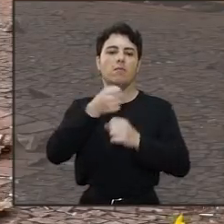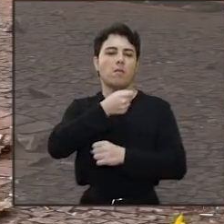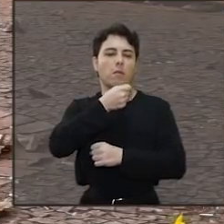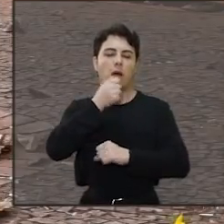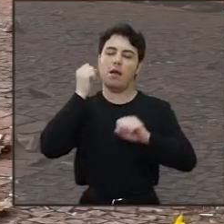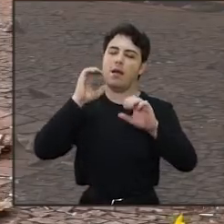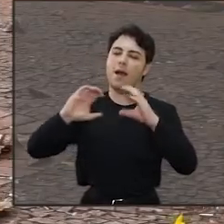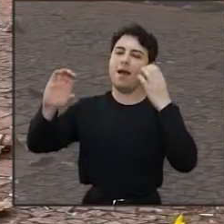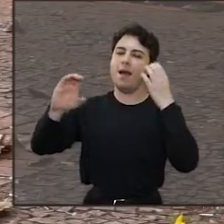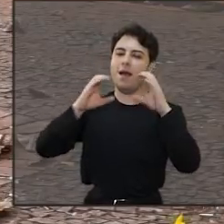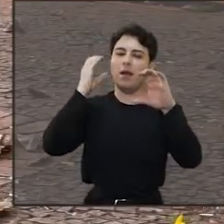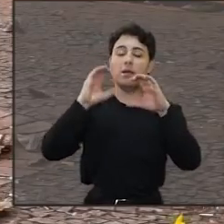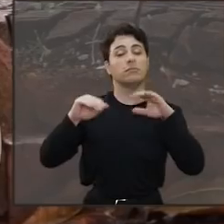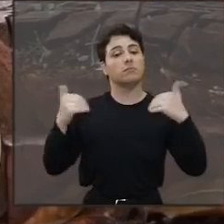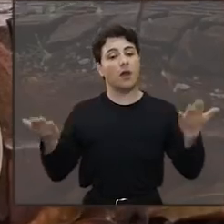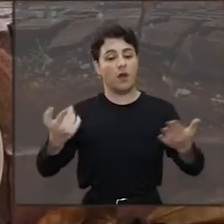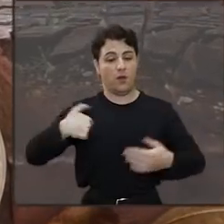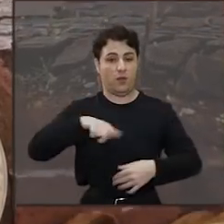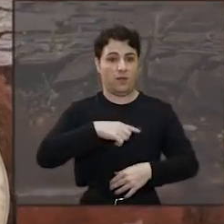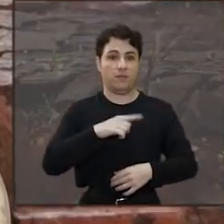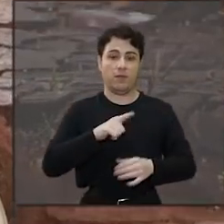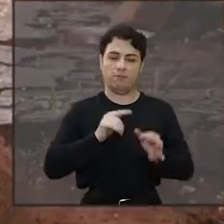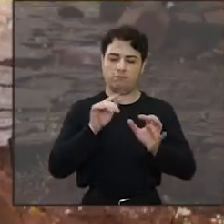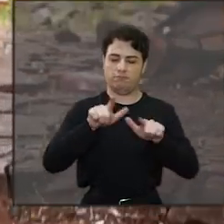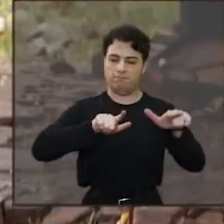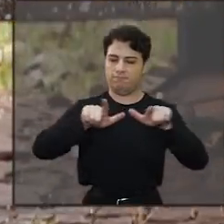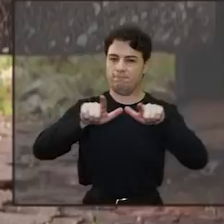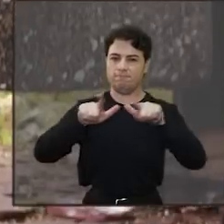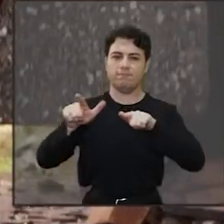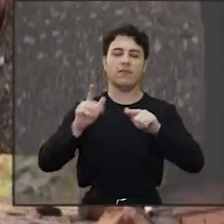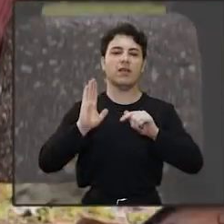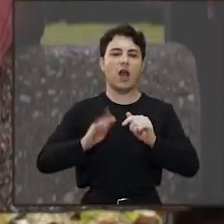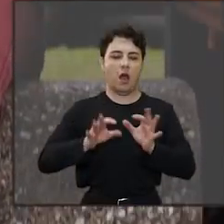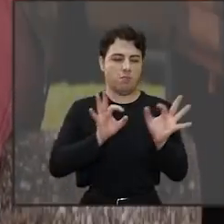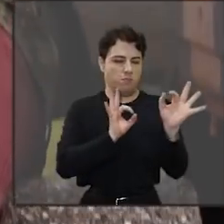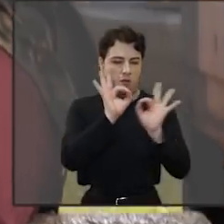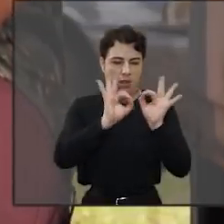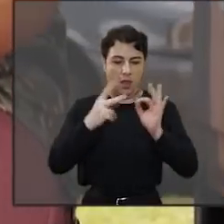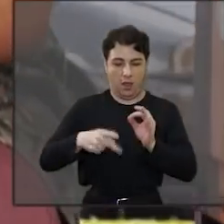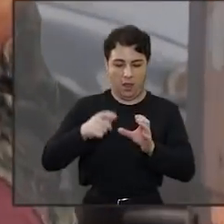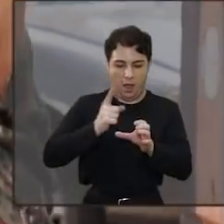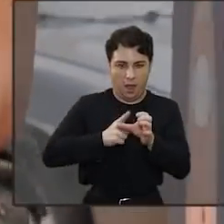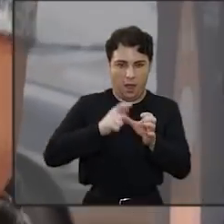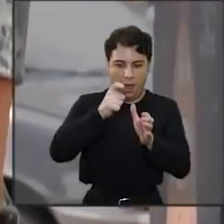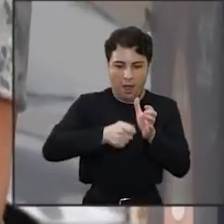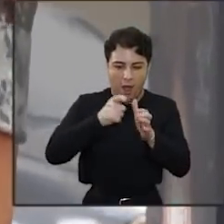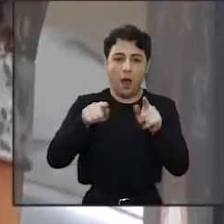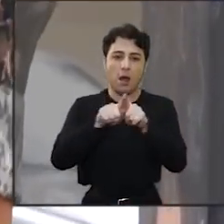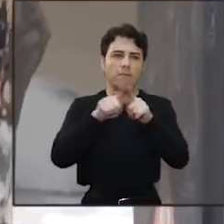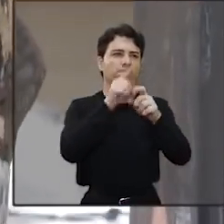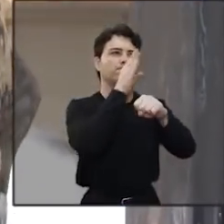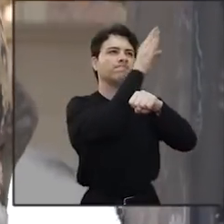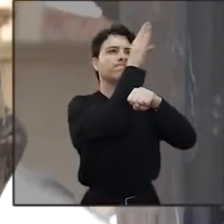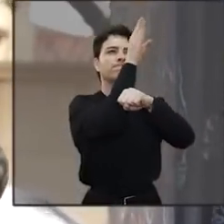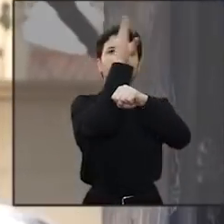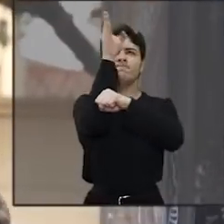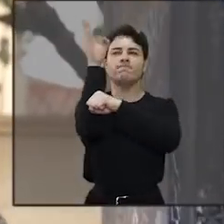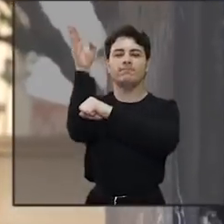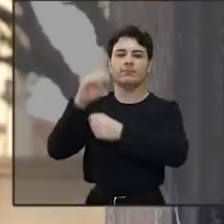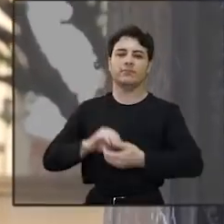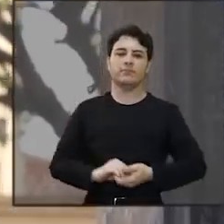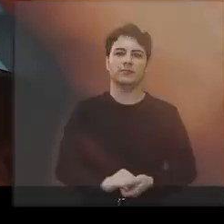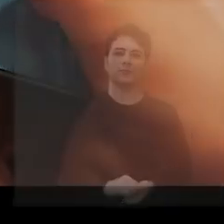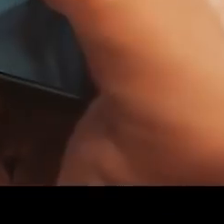Oasis. E desde então a gente está numa caminhada bem forte aí com projetos legais aqui na cidade, fora da